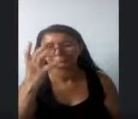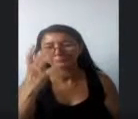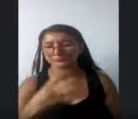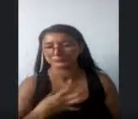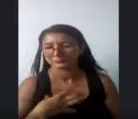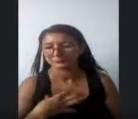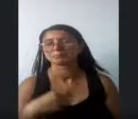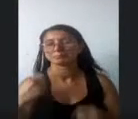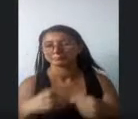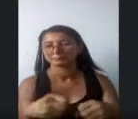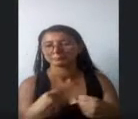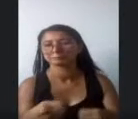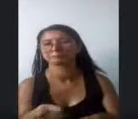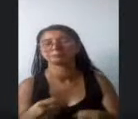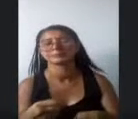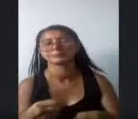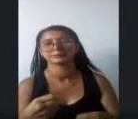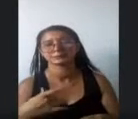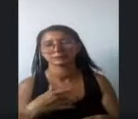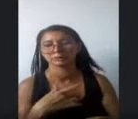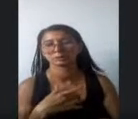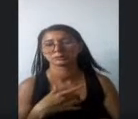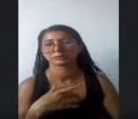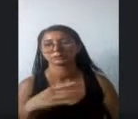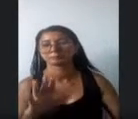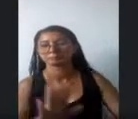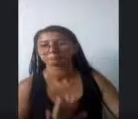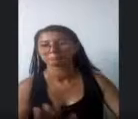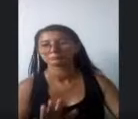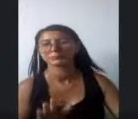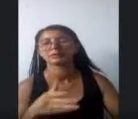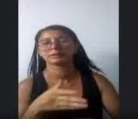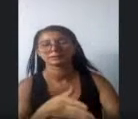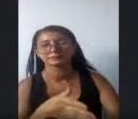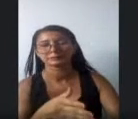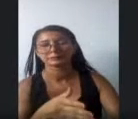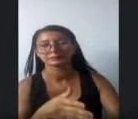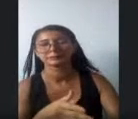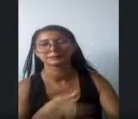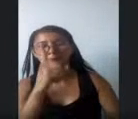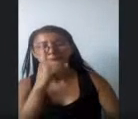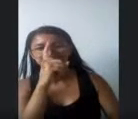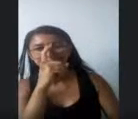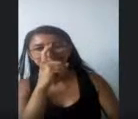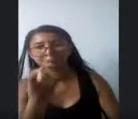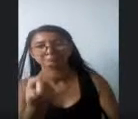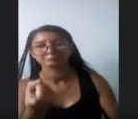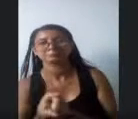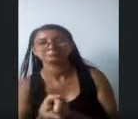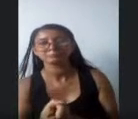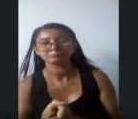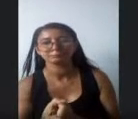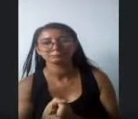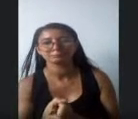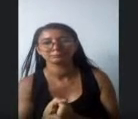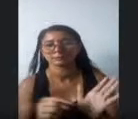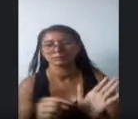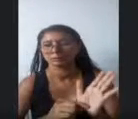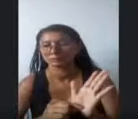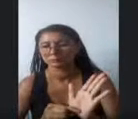cuidar da sua saúde. Por quê? Porque não tinha tempo durante a semana, não tinha tempo à noite, mas a gente apresentou alguns serviços que eles